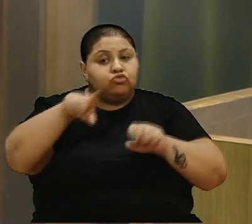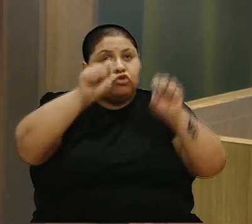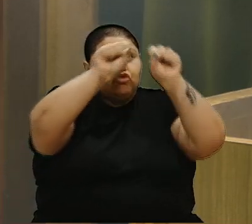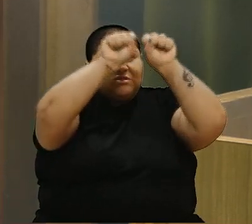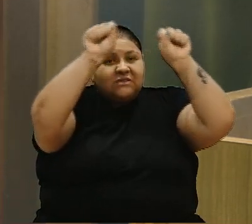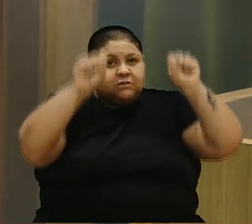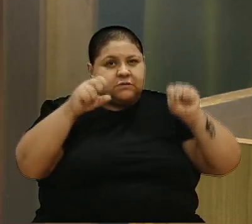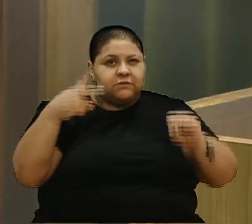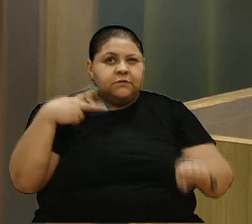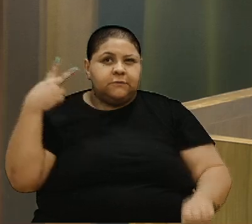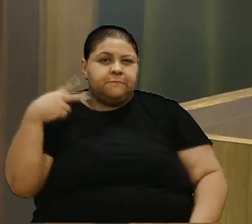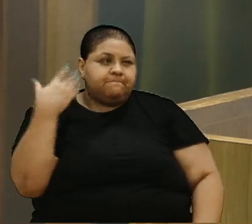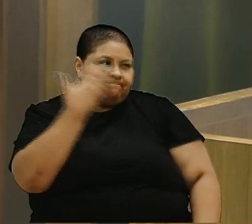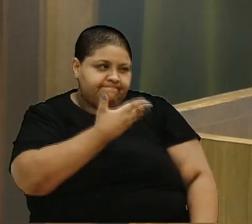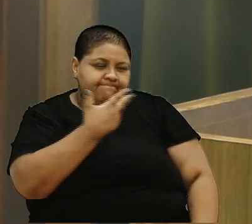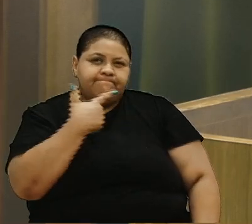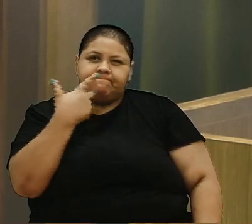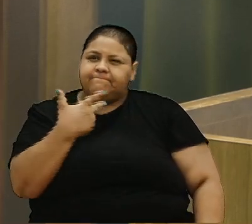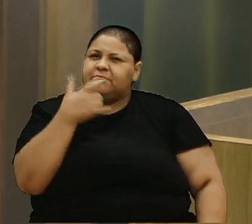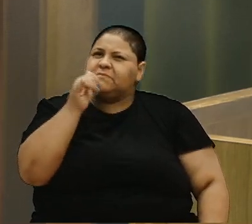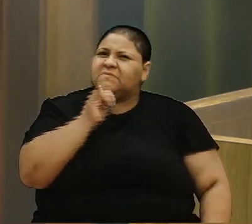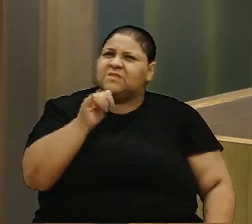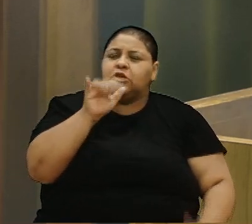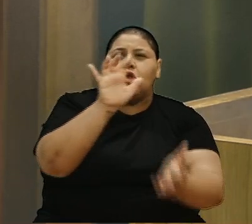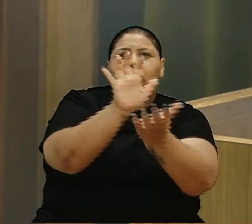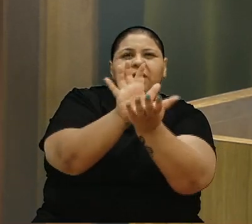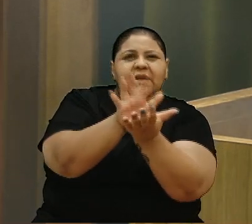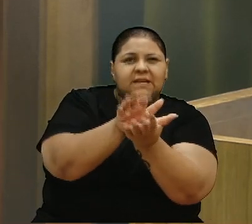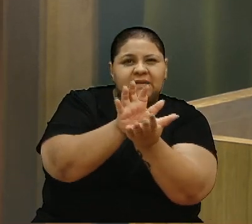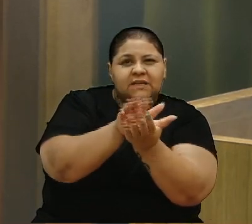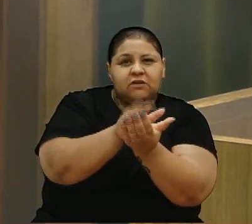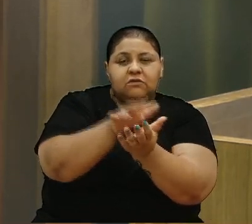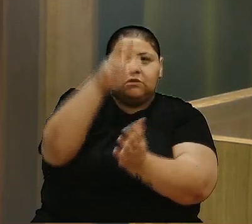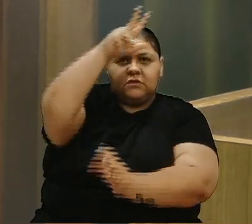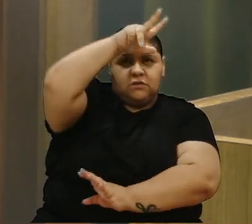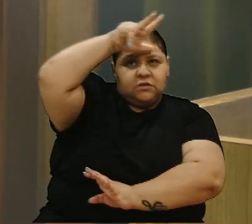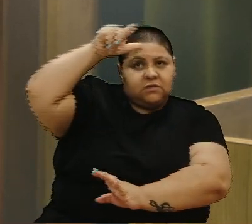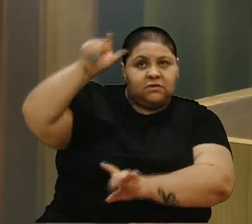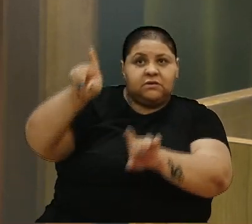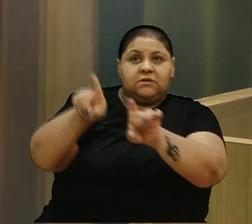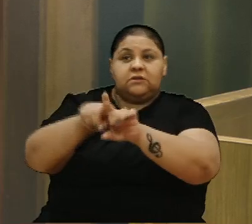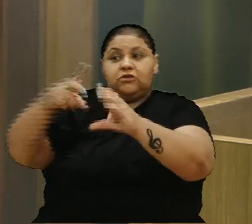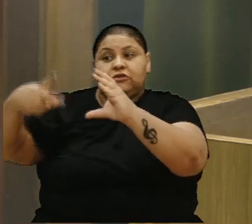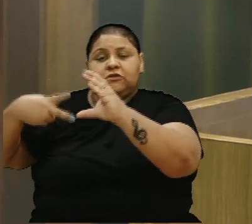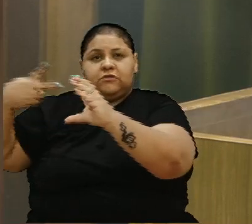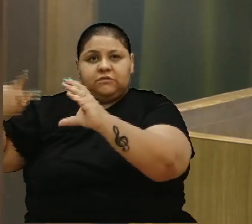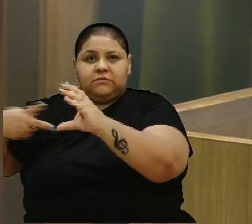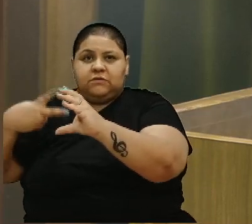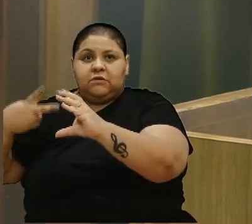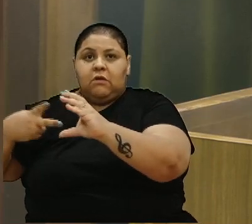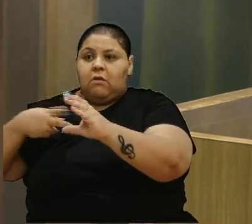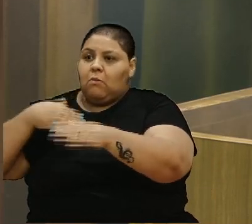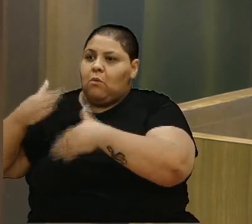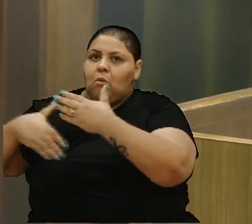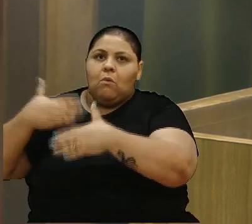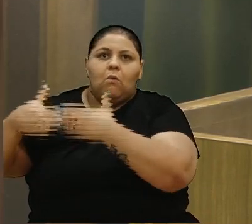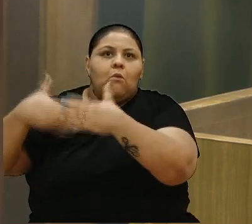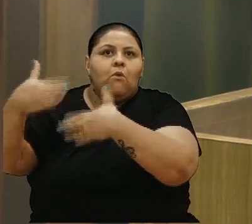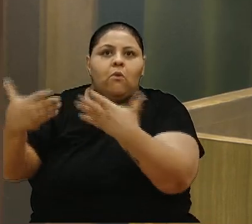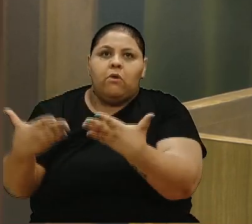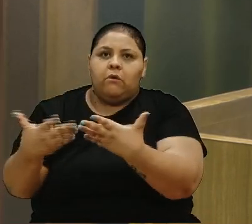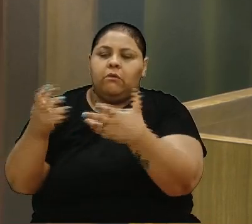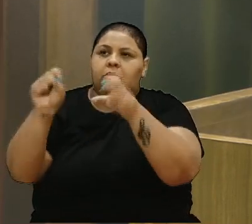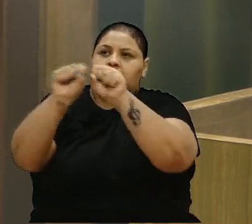sistema, vereador. O senhor traz o exemplo de Recife, tanto na prefeitura como na Câmara de Vereadores, eles avançaram muito em